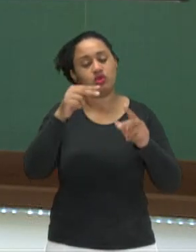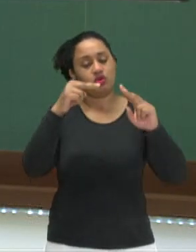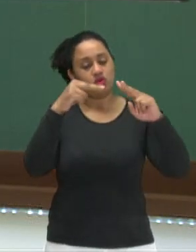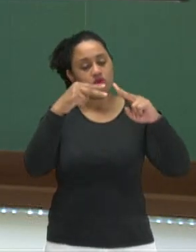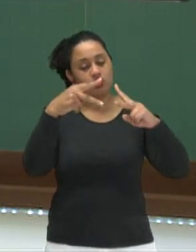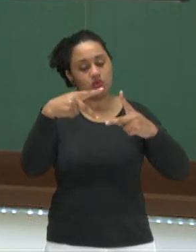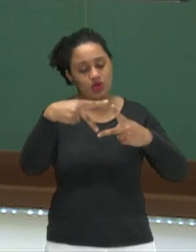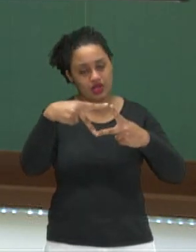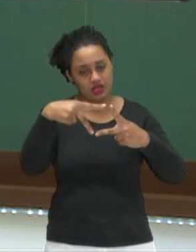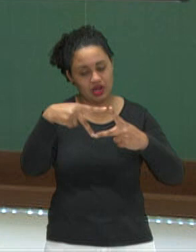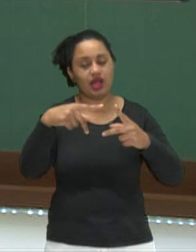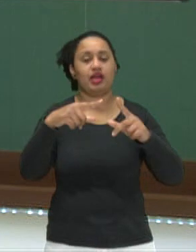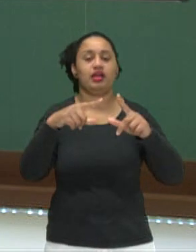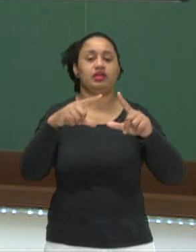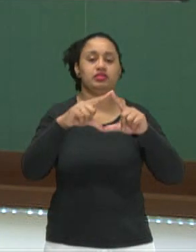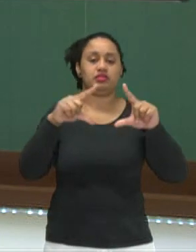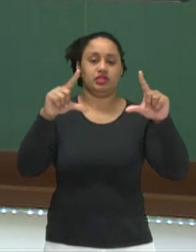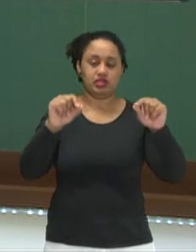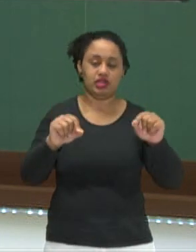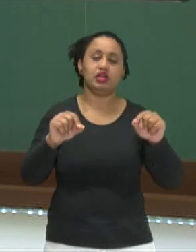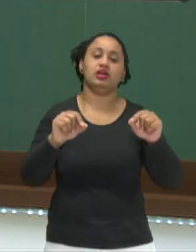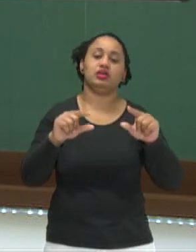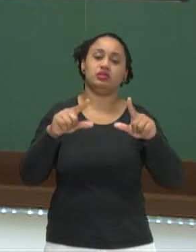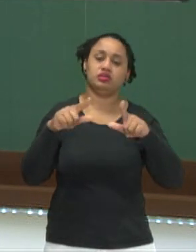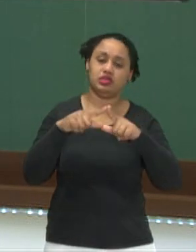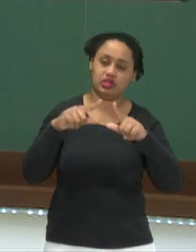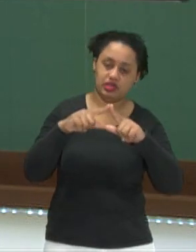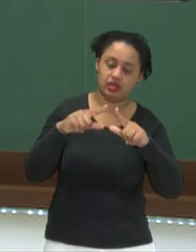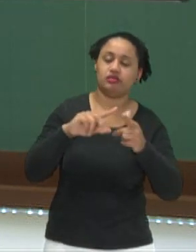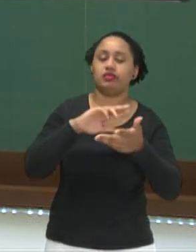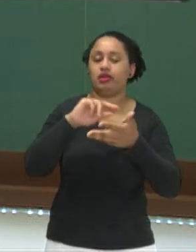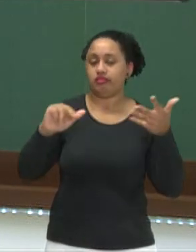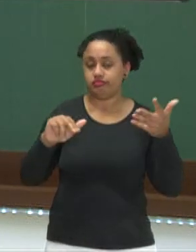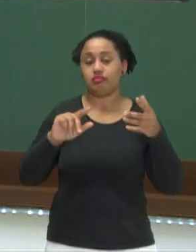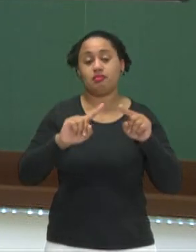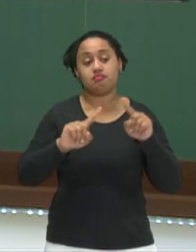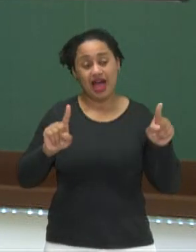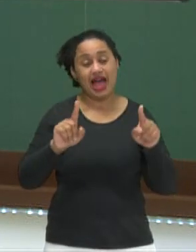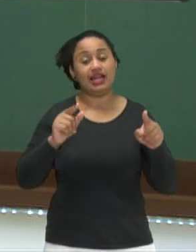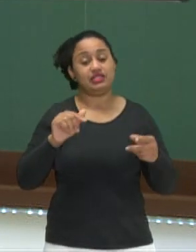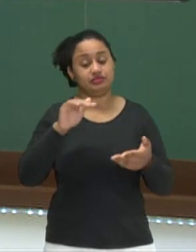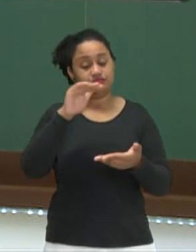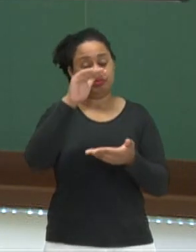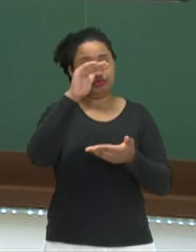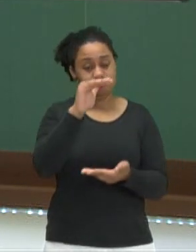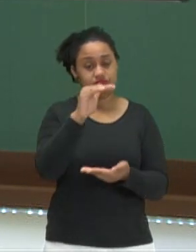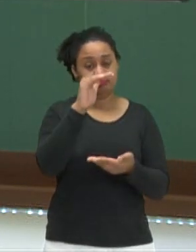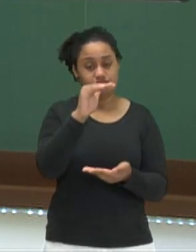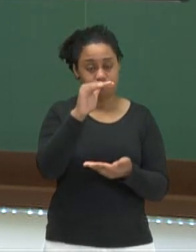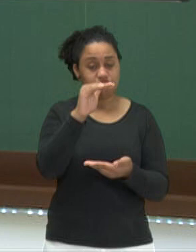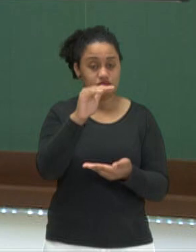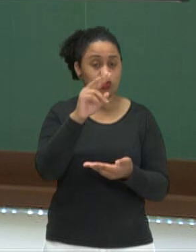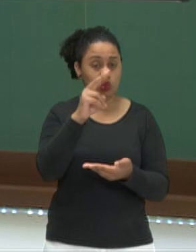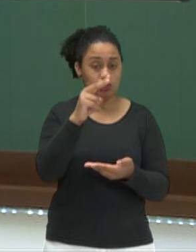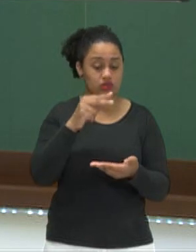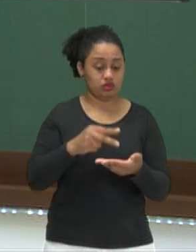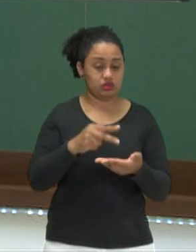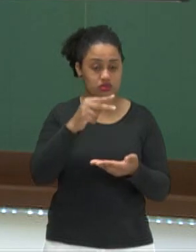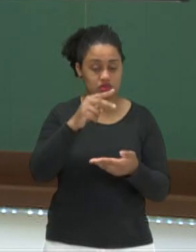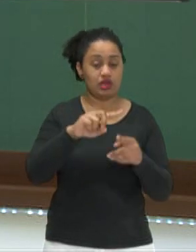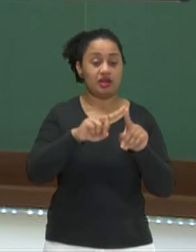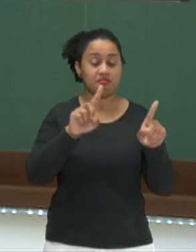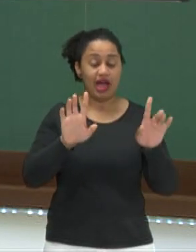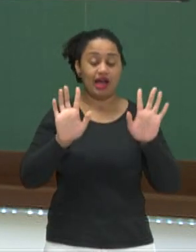quadrado, um retângulo, um triângulo e assim sucessivamente. Só que eles só vão ser associados de 2 a 2.